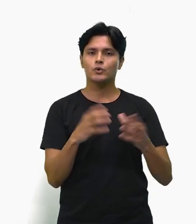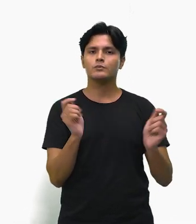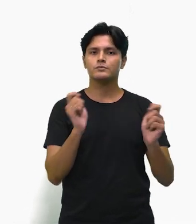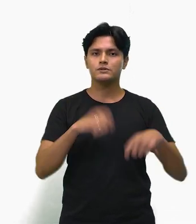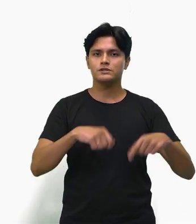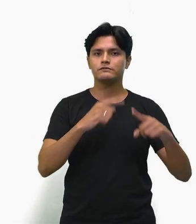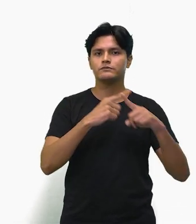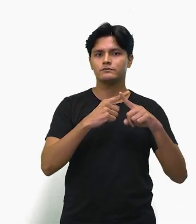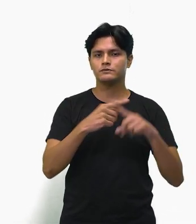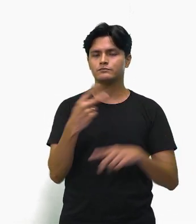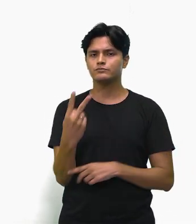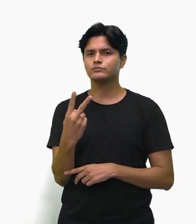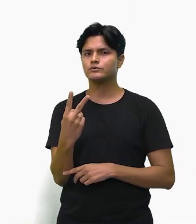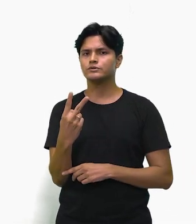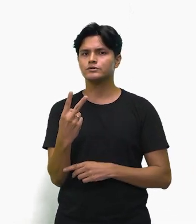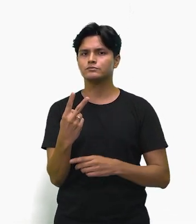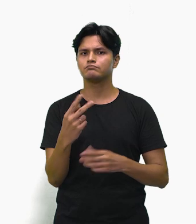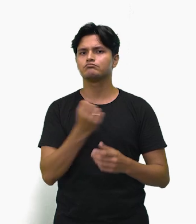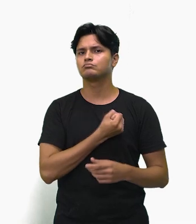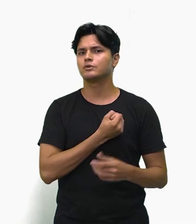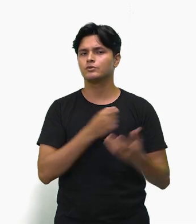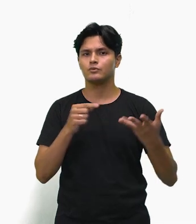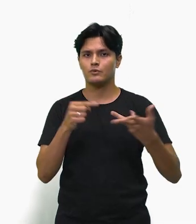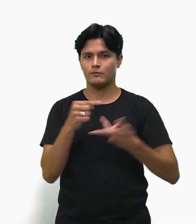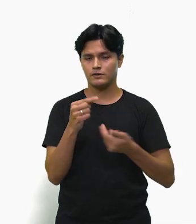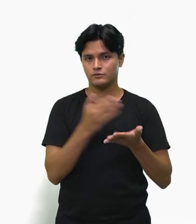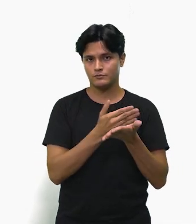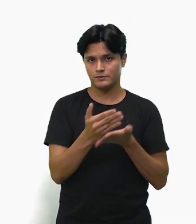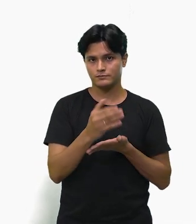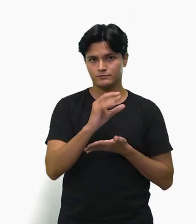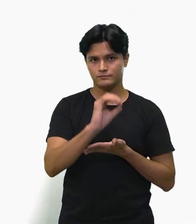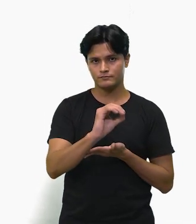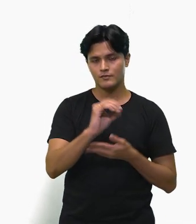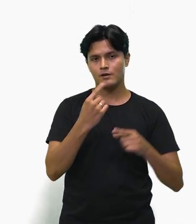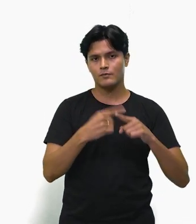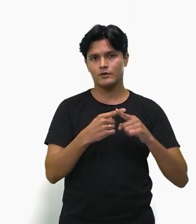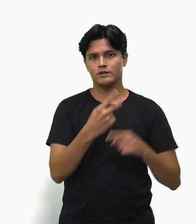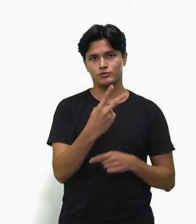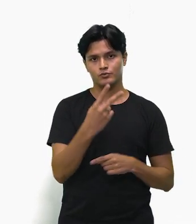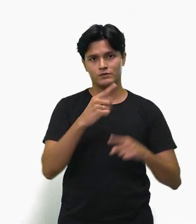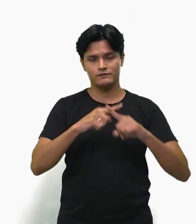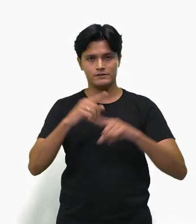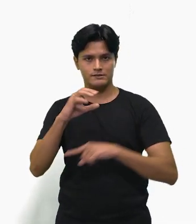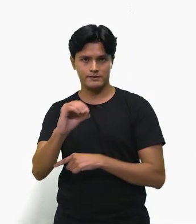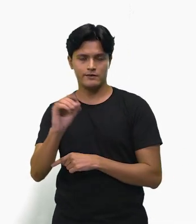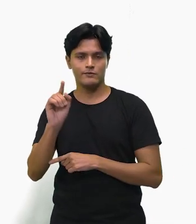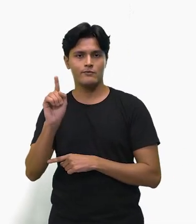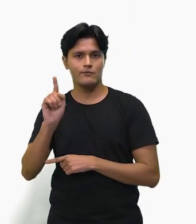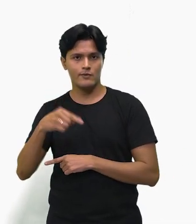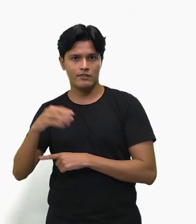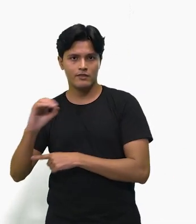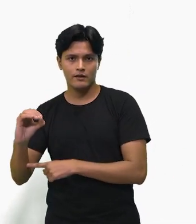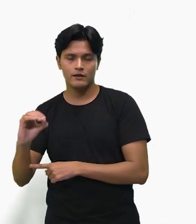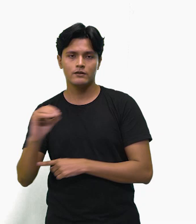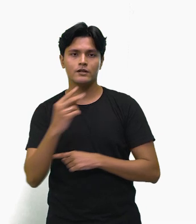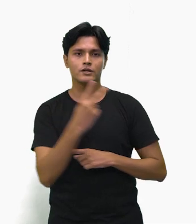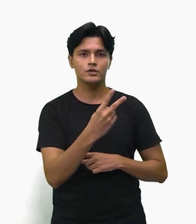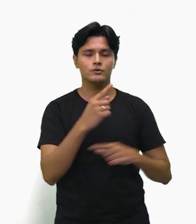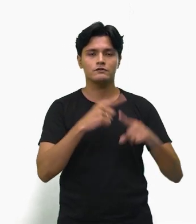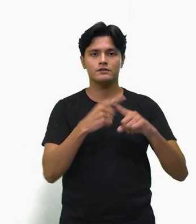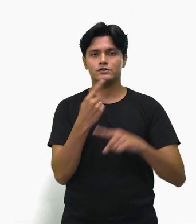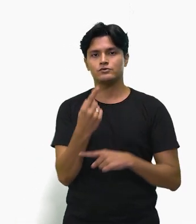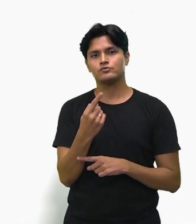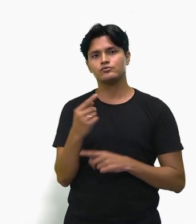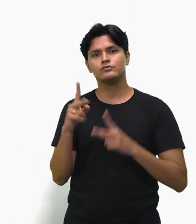2? Olha lá, começa por quem? Começa por 0, né? Porque 2 vezes 0 é 0, 2 vezes 1 é 2,